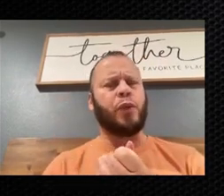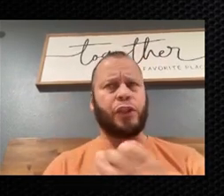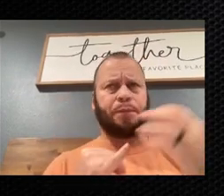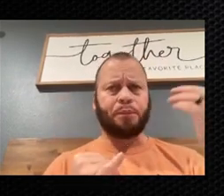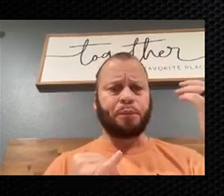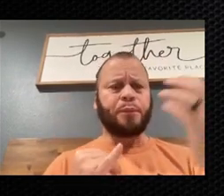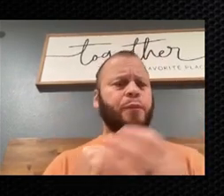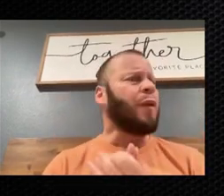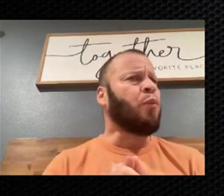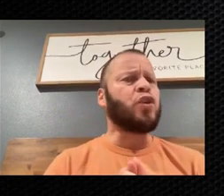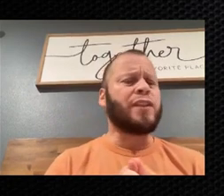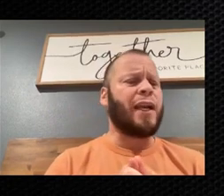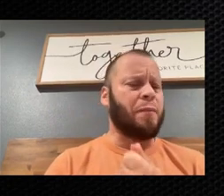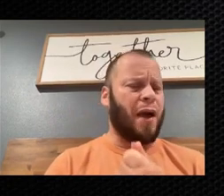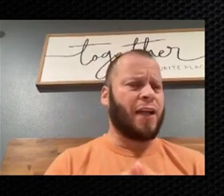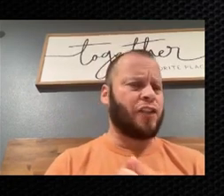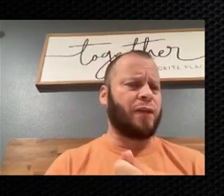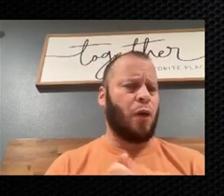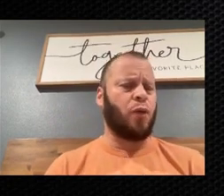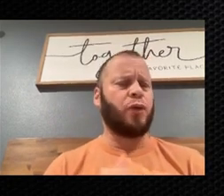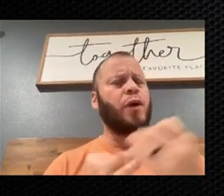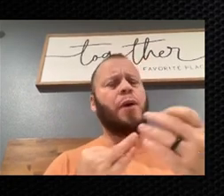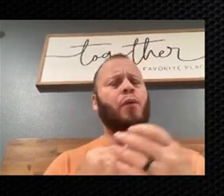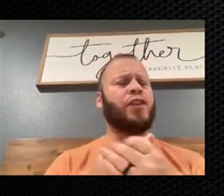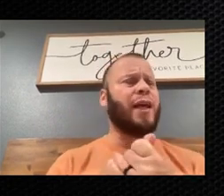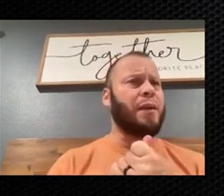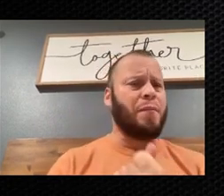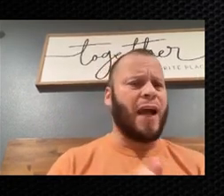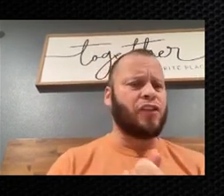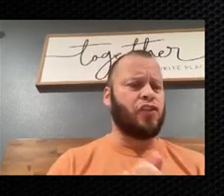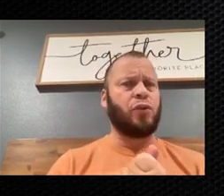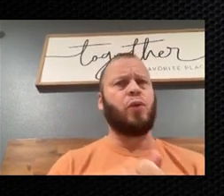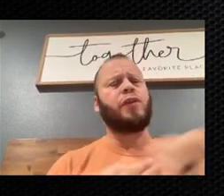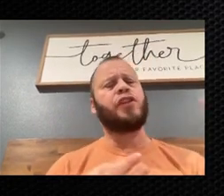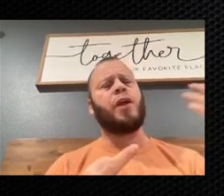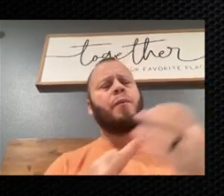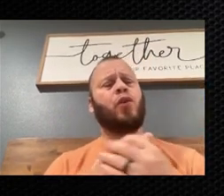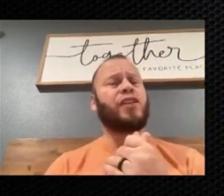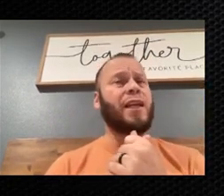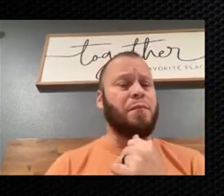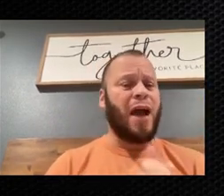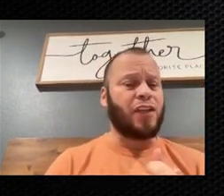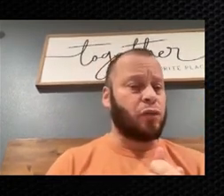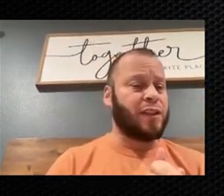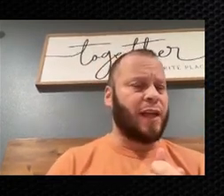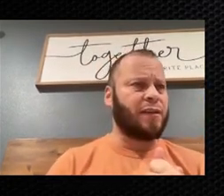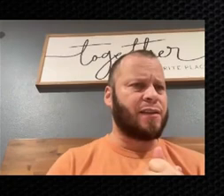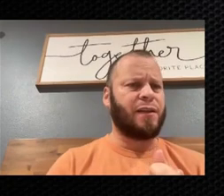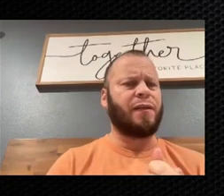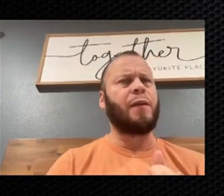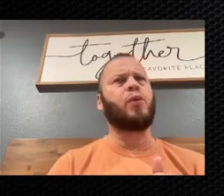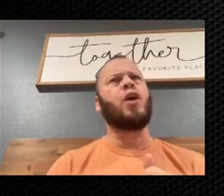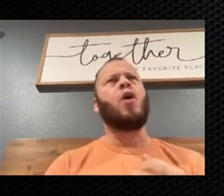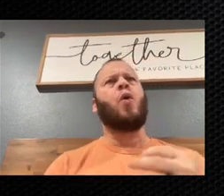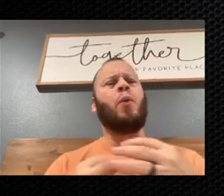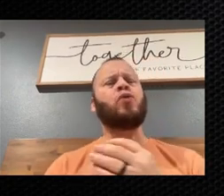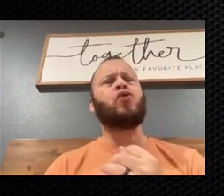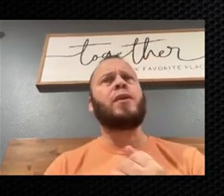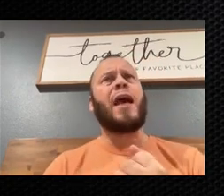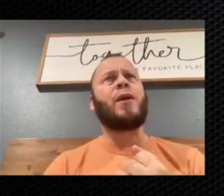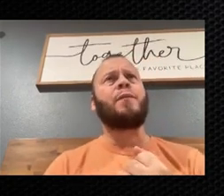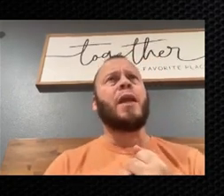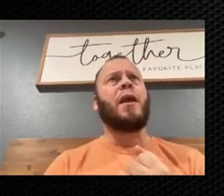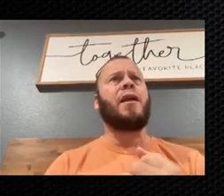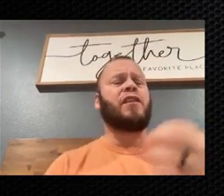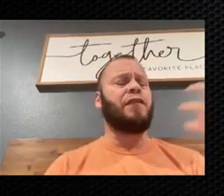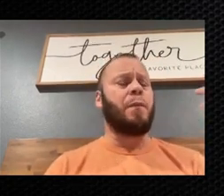não pôde mostrar imagem da ONU mostrar imagem de Londres mostrar imagem do 7 de Setembro o